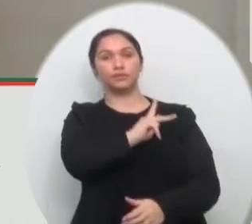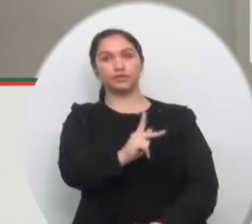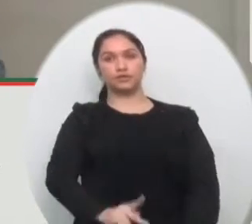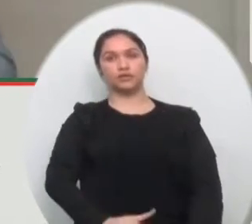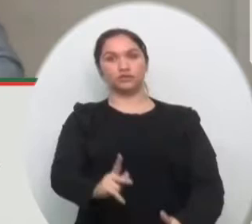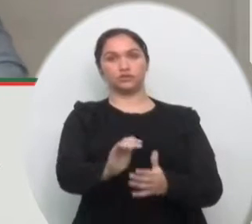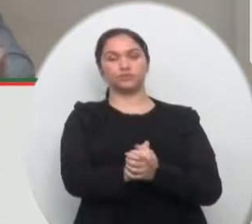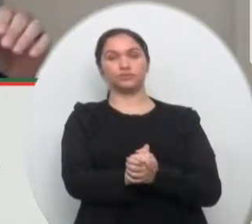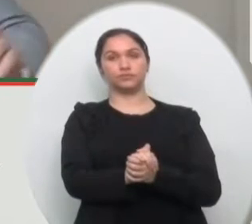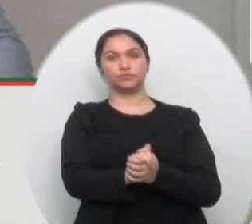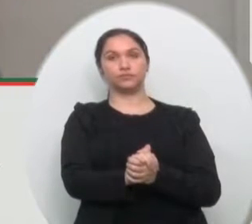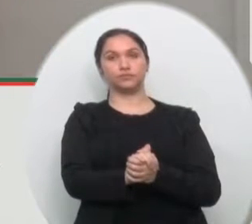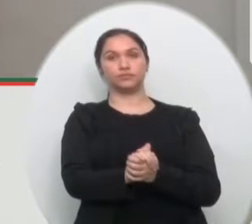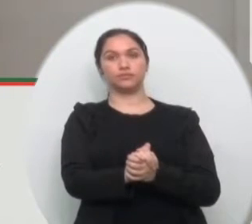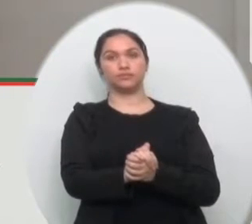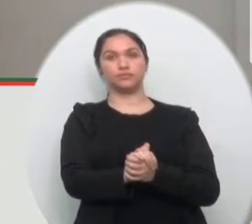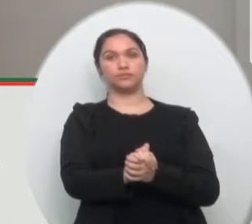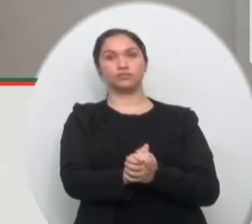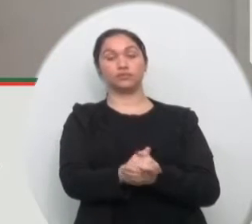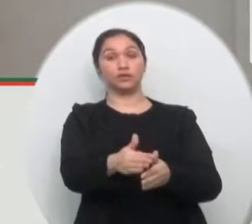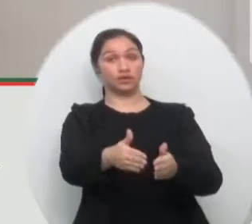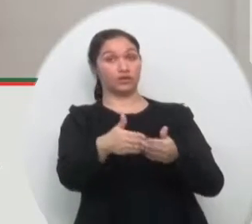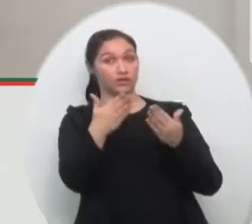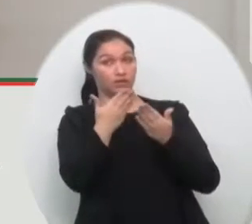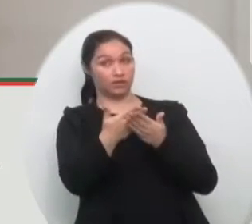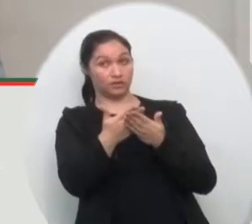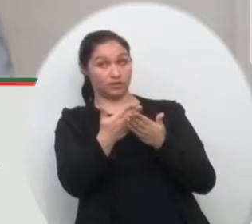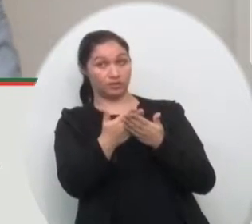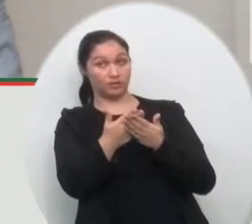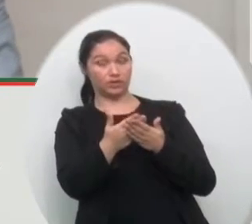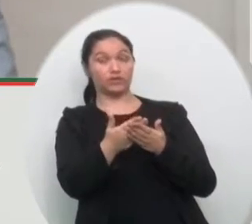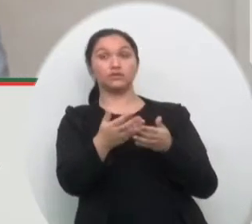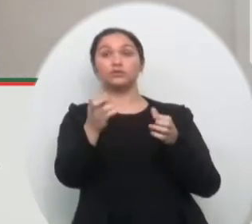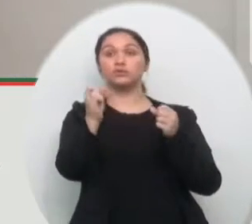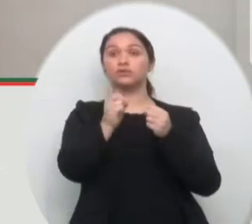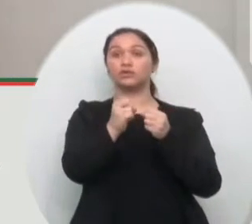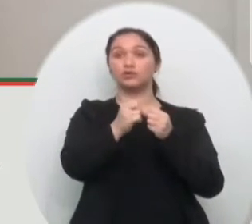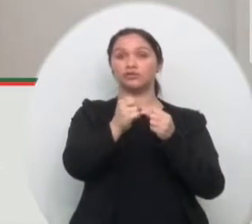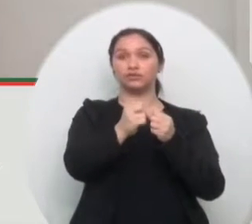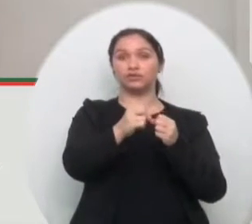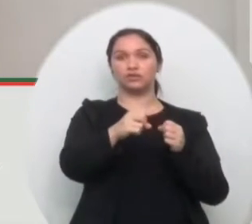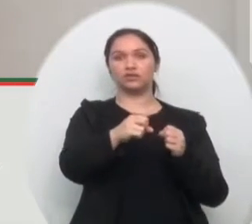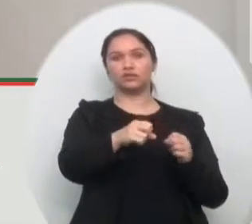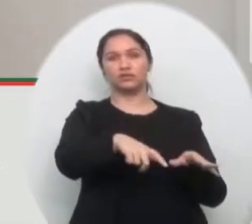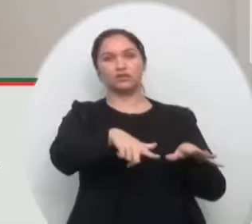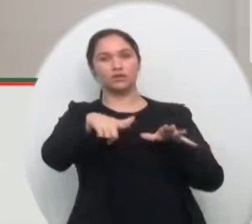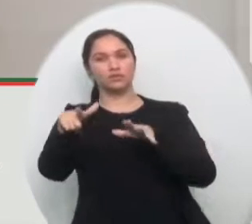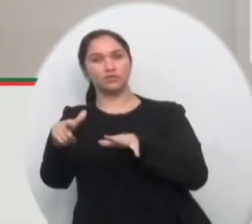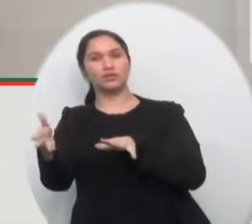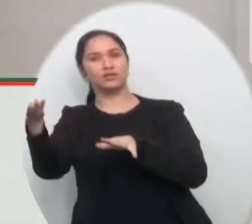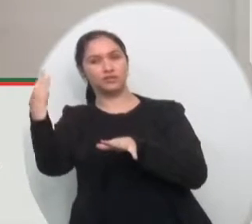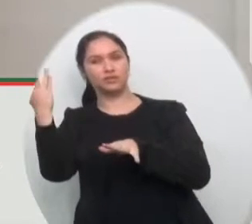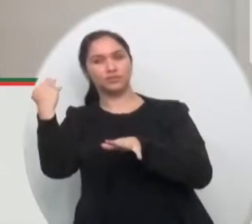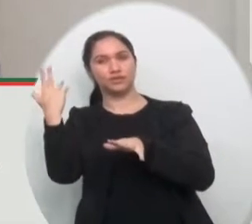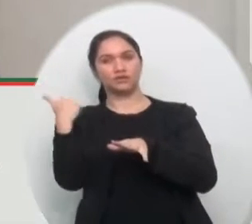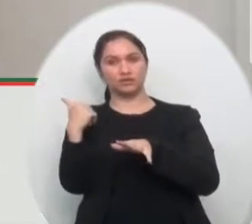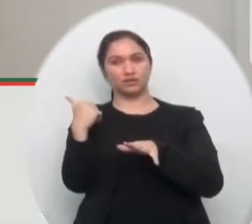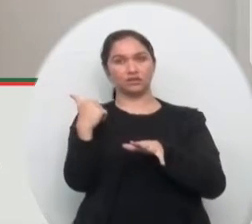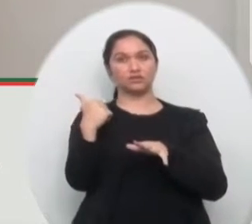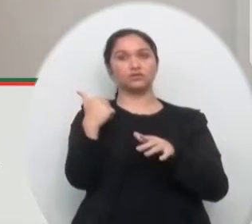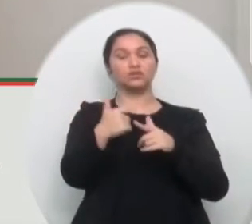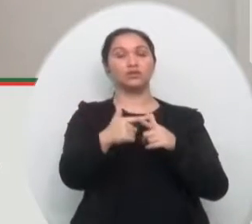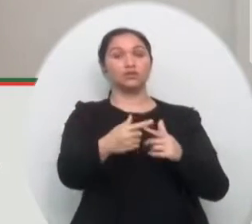não diferente dos requerimentos das semanas anteriores, vem feita uma sequência de acompanhamento de todos os trabalhos relativos